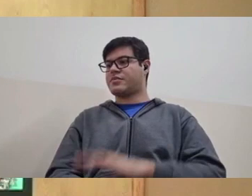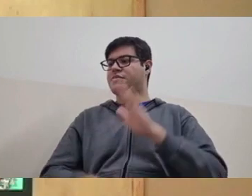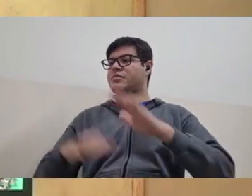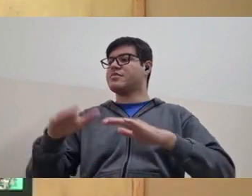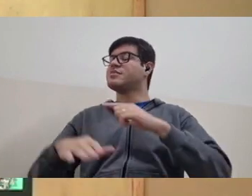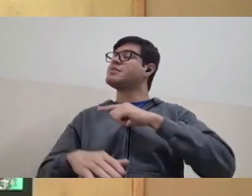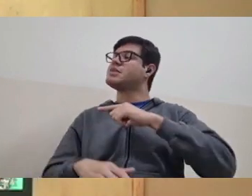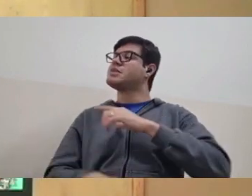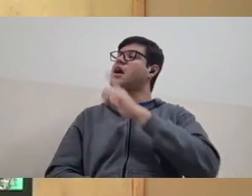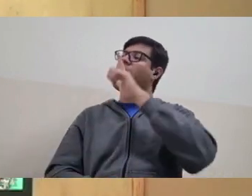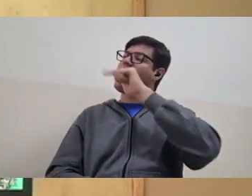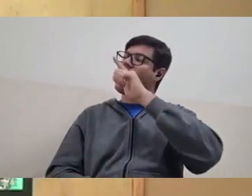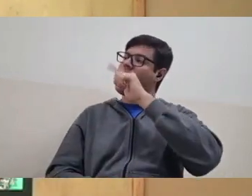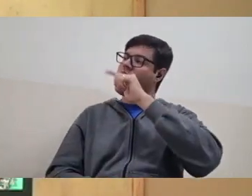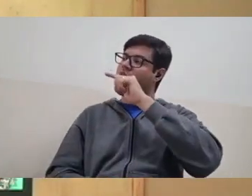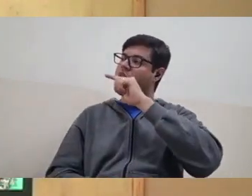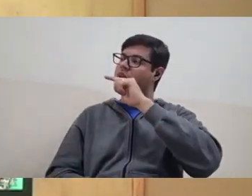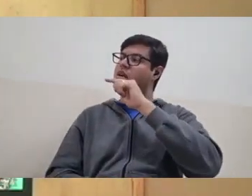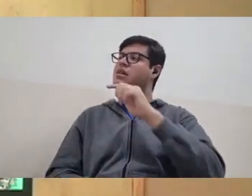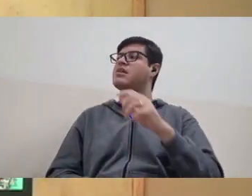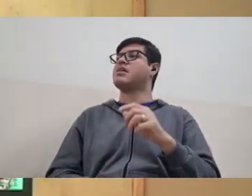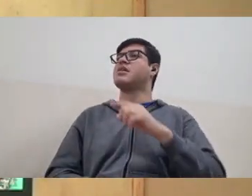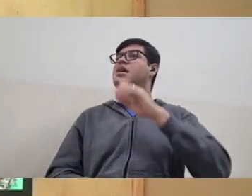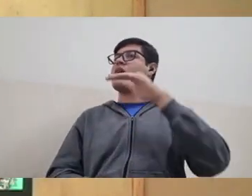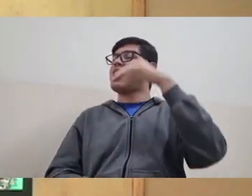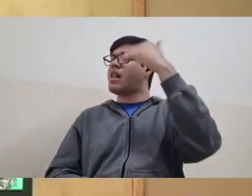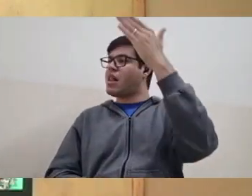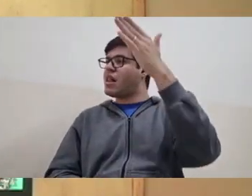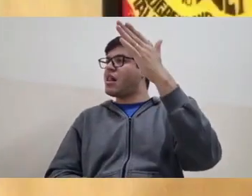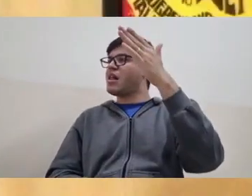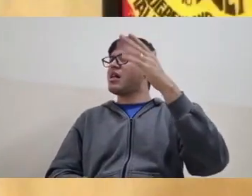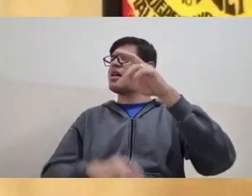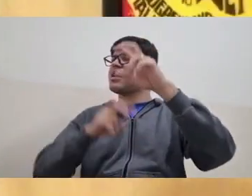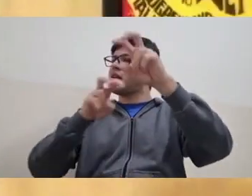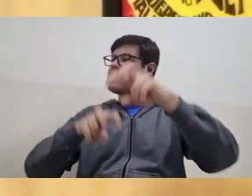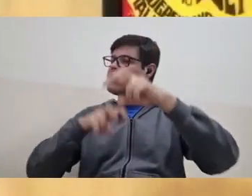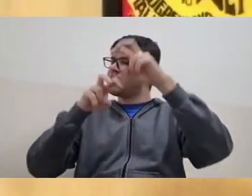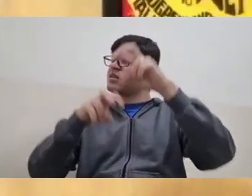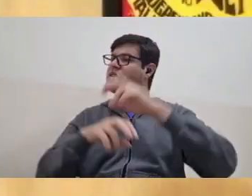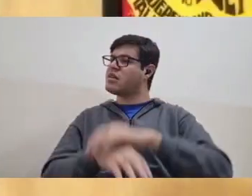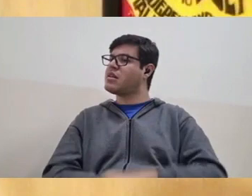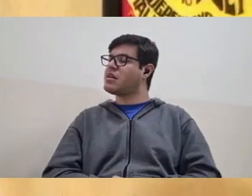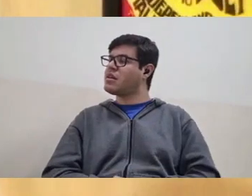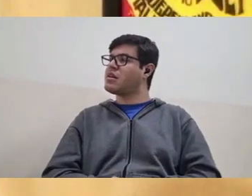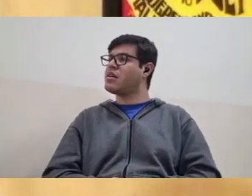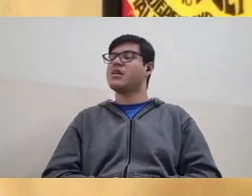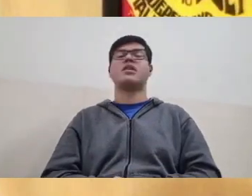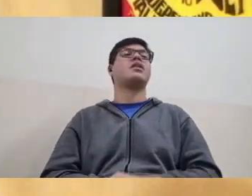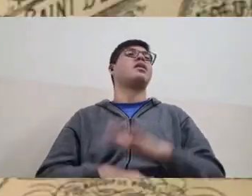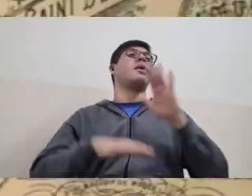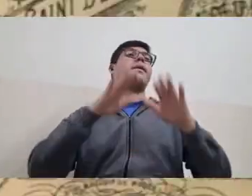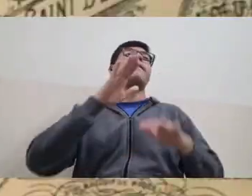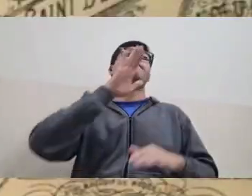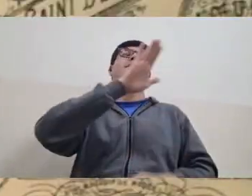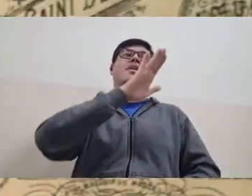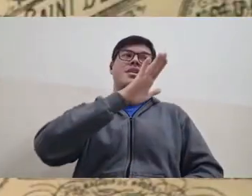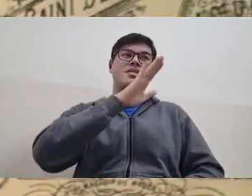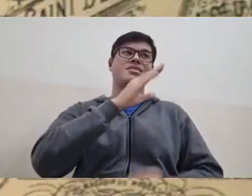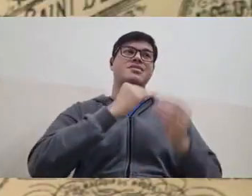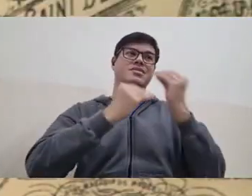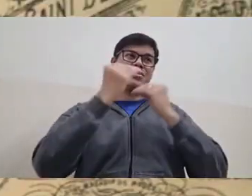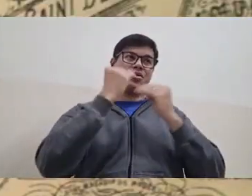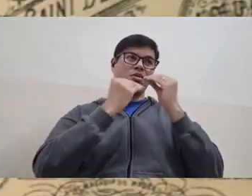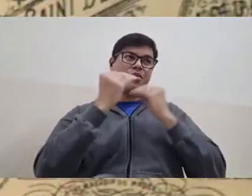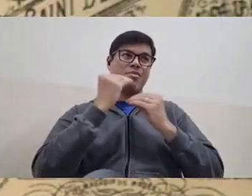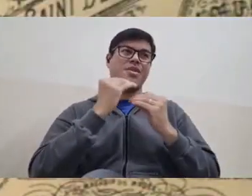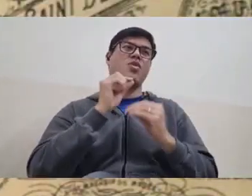A gente tem a água, o alimento, vem tudo da zona rural. Lá eles usam. Exatamente, só que qual é a grande questão